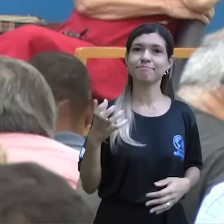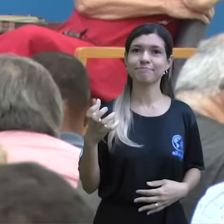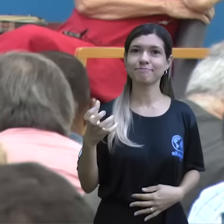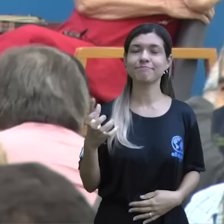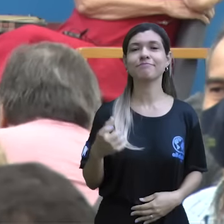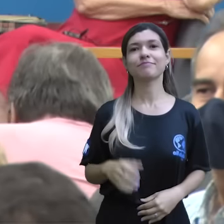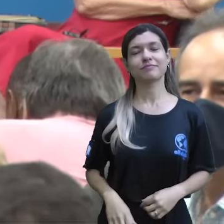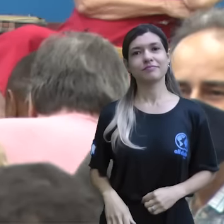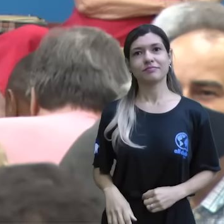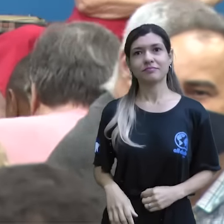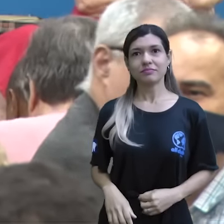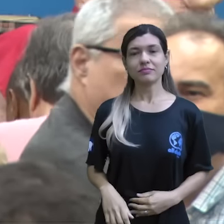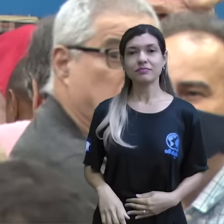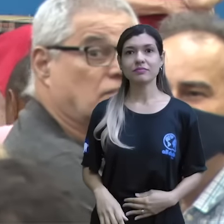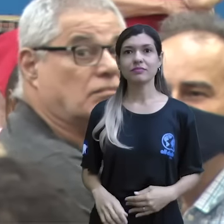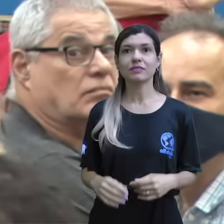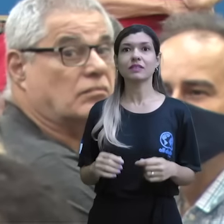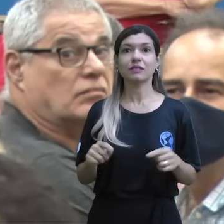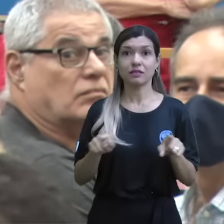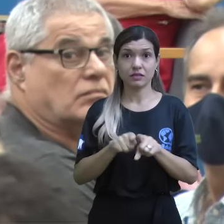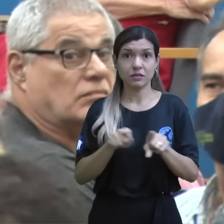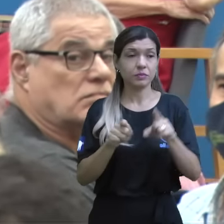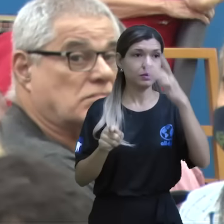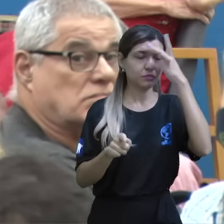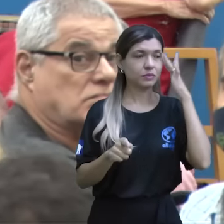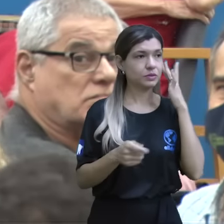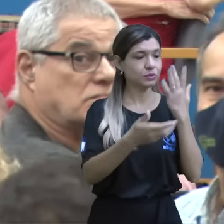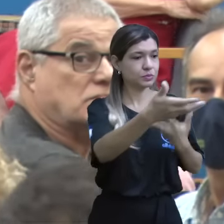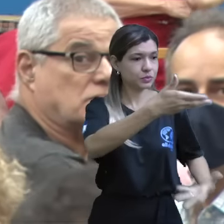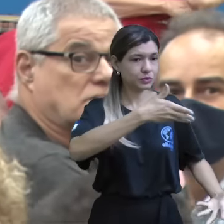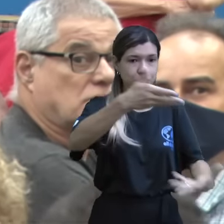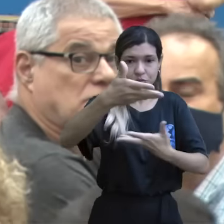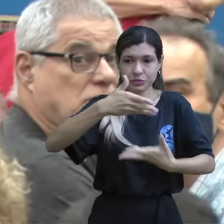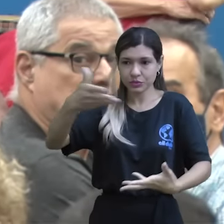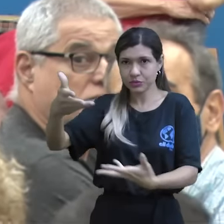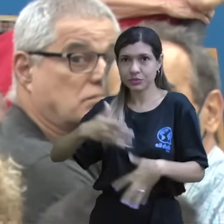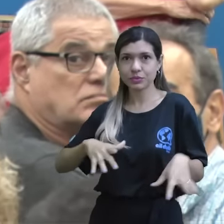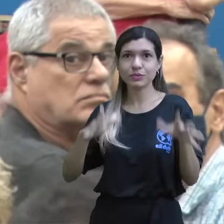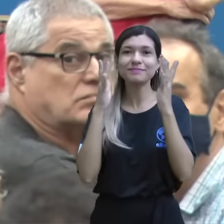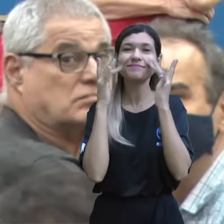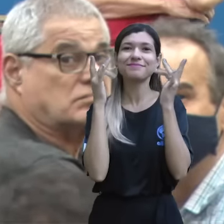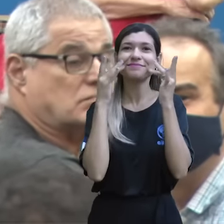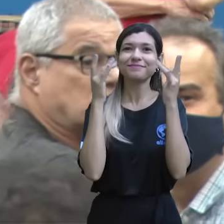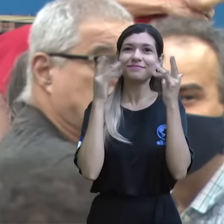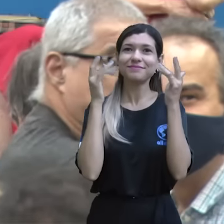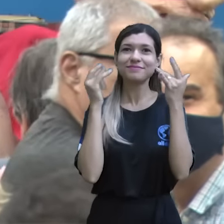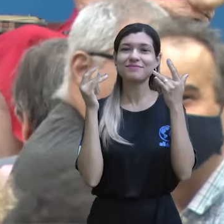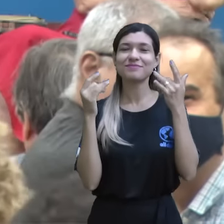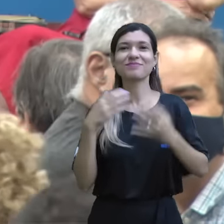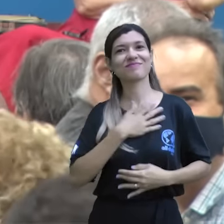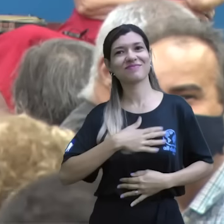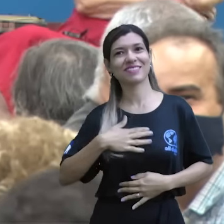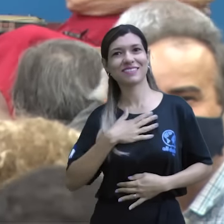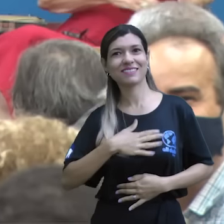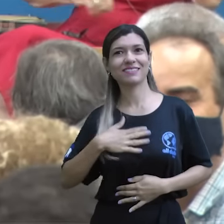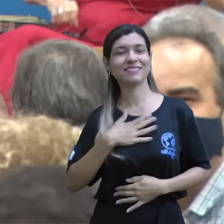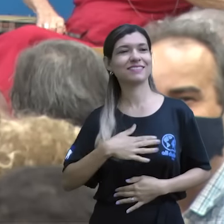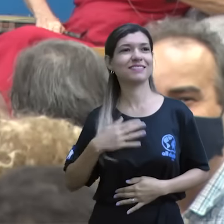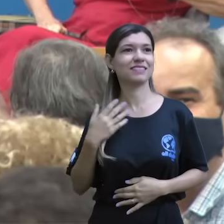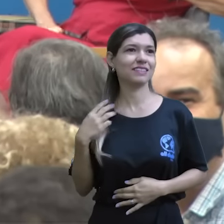deixam munidas, voltando para uma reunião sobre Clara dos Anjos, que é o meu próximo projeto, para desconstruir